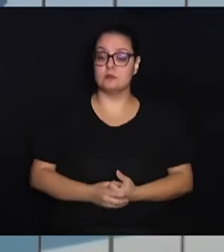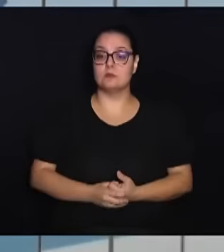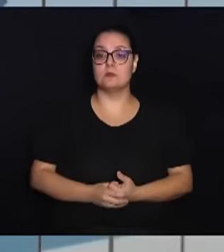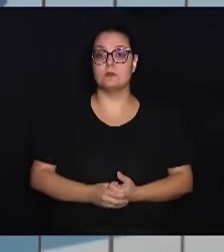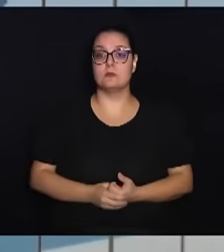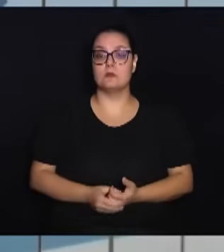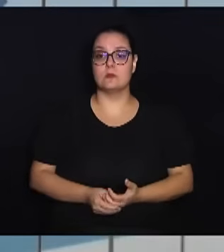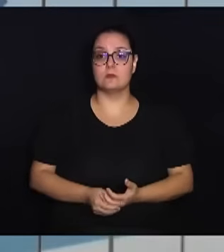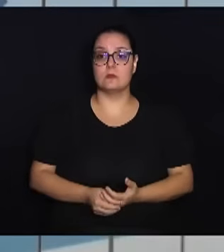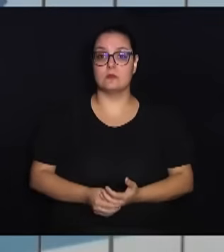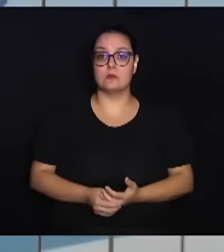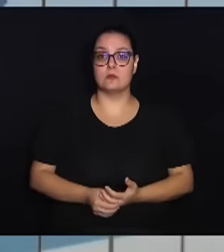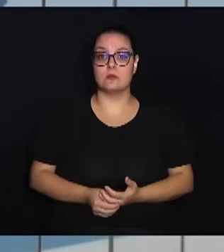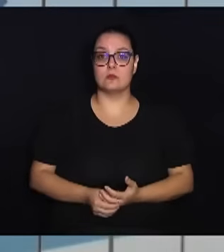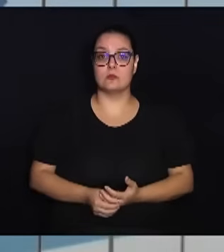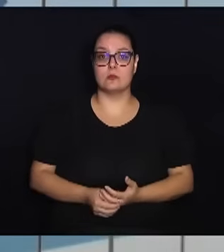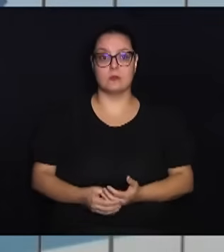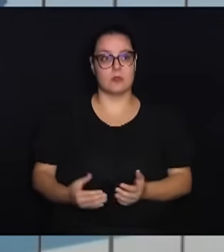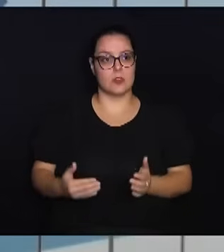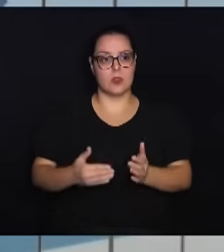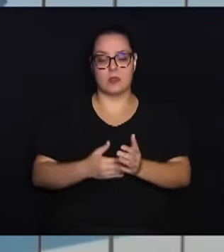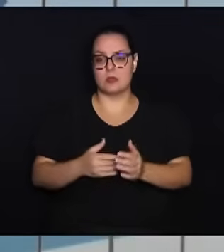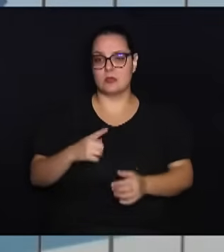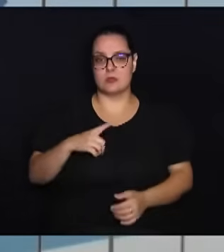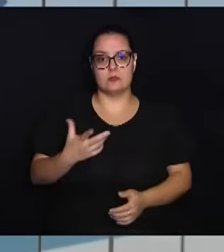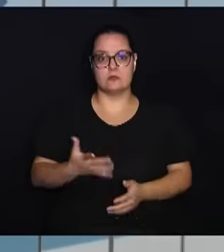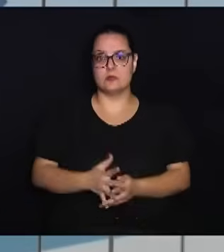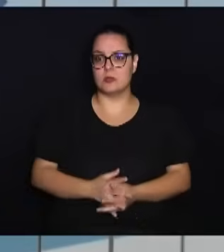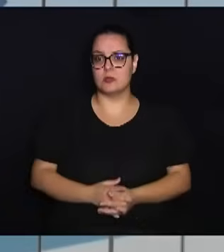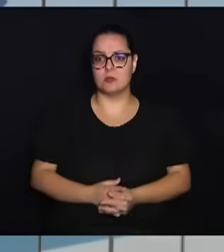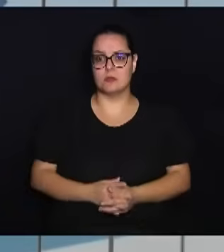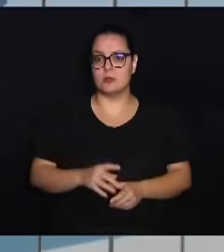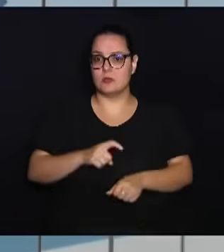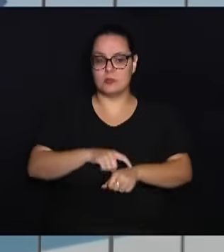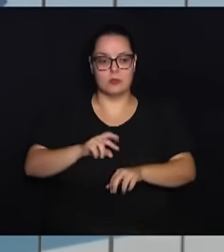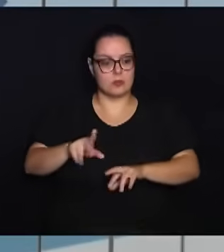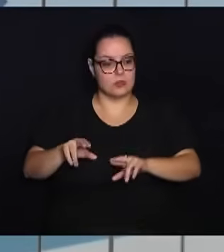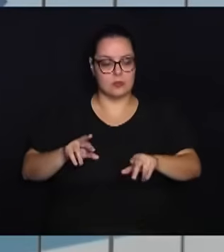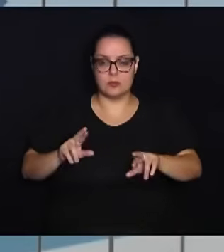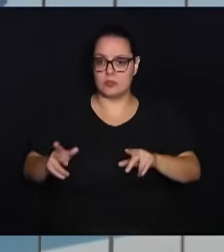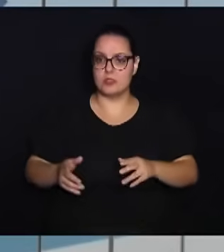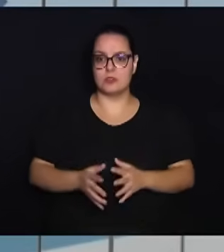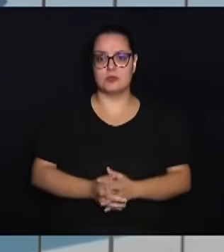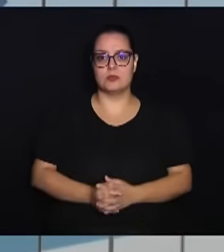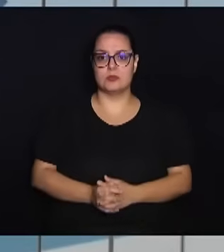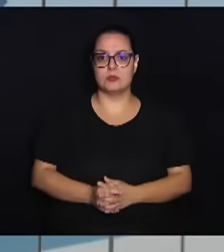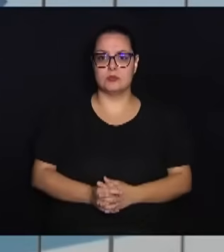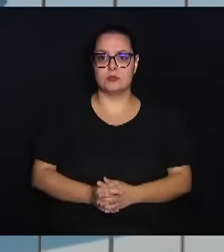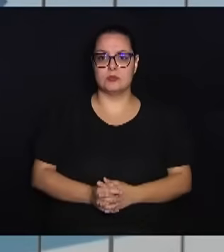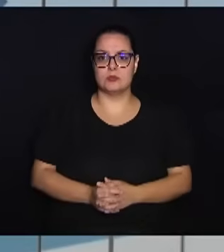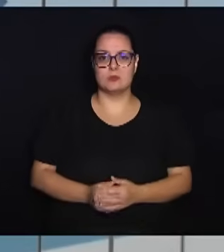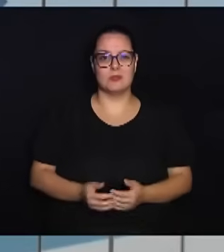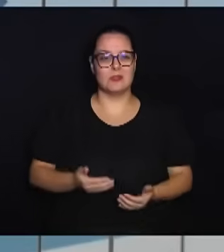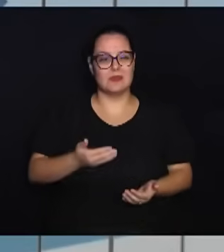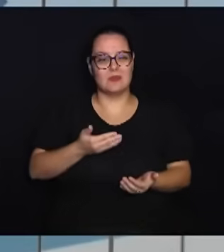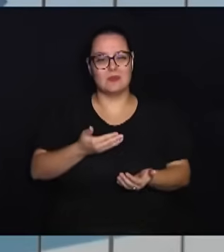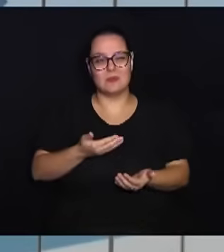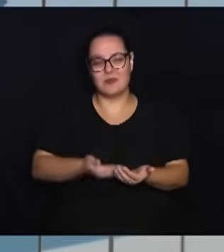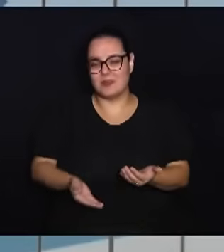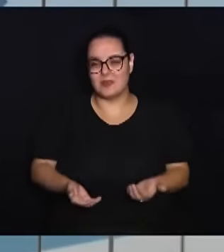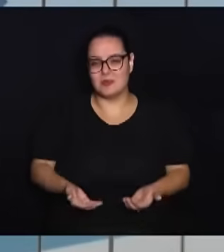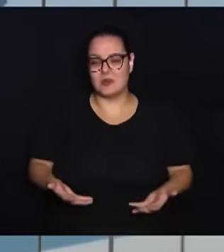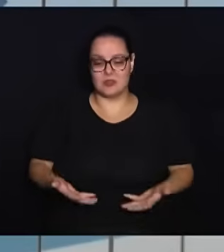e mesmo que tenha situações adversas e situações que te desmotivem no meio do